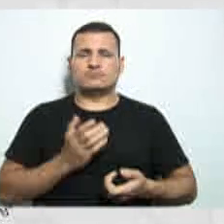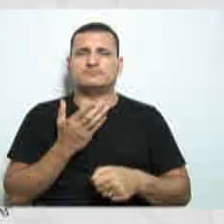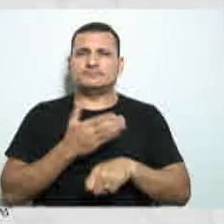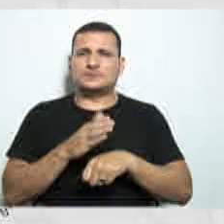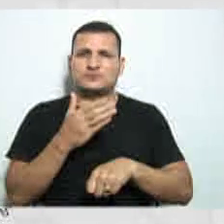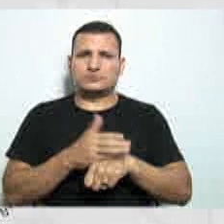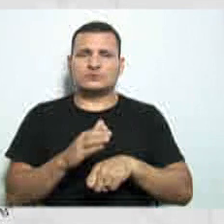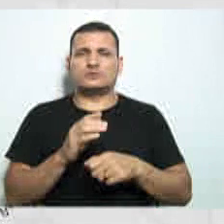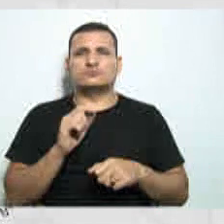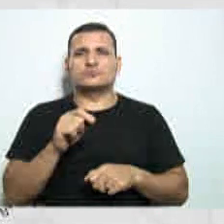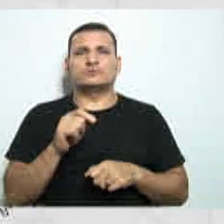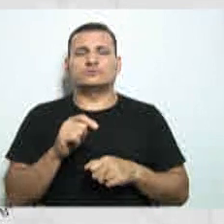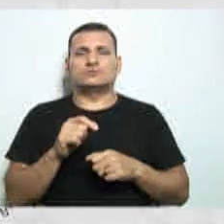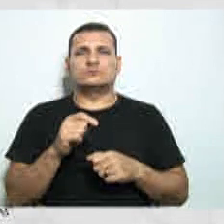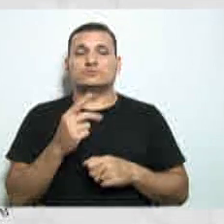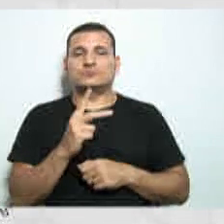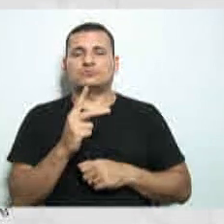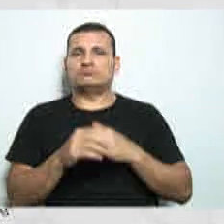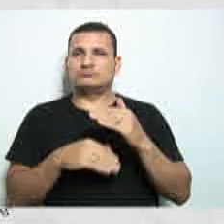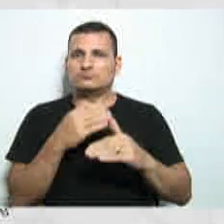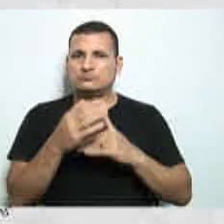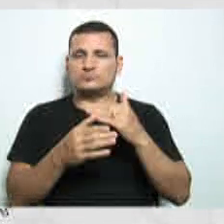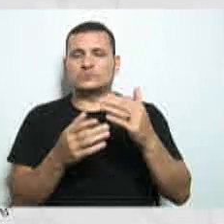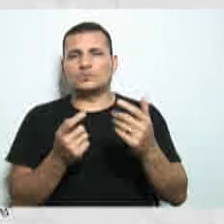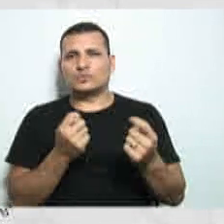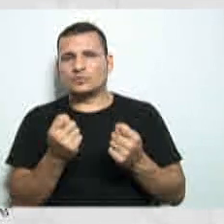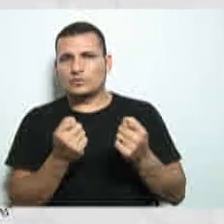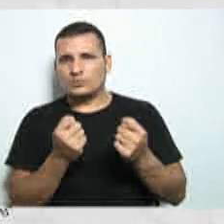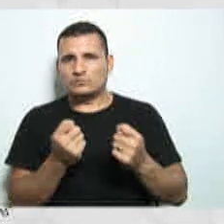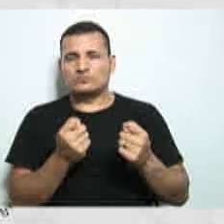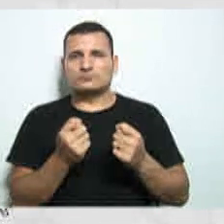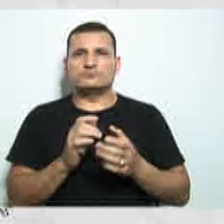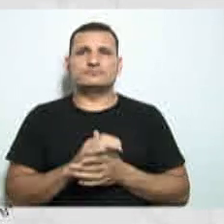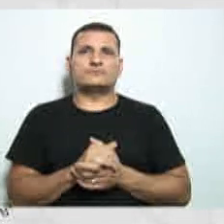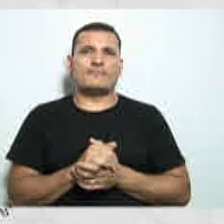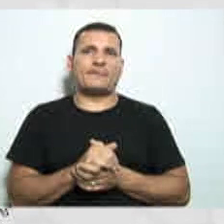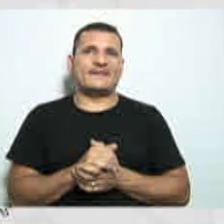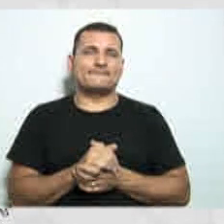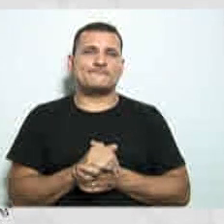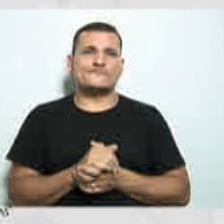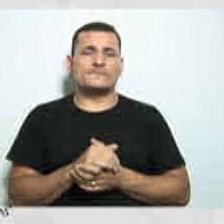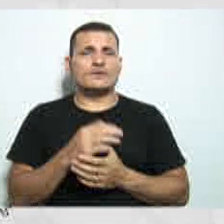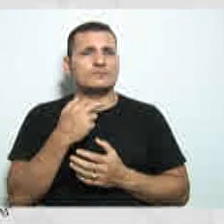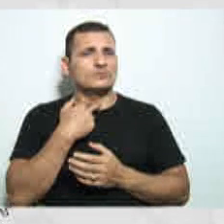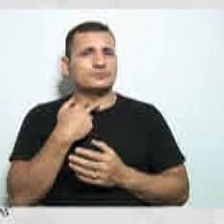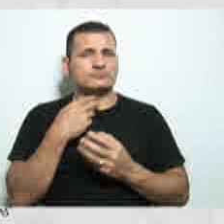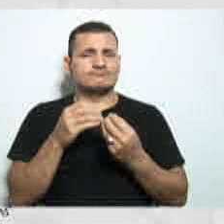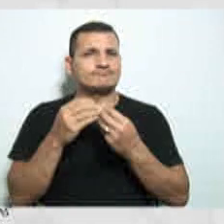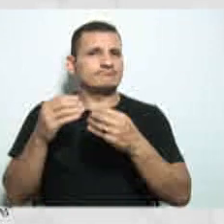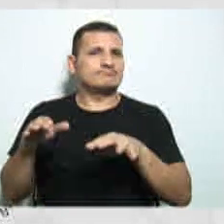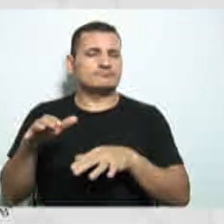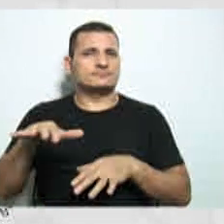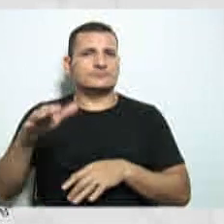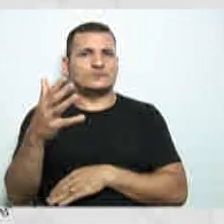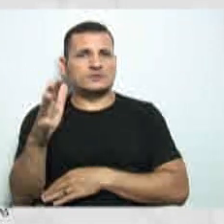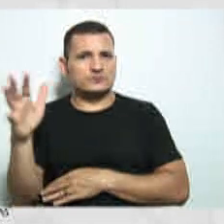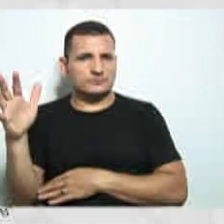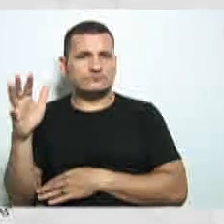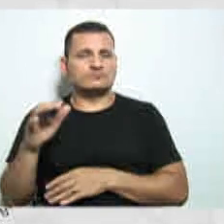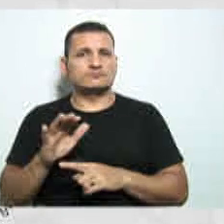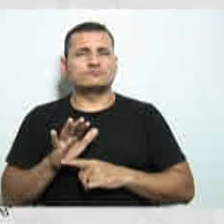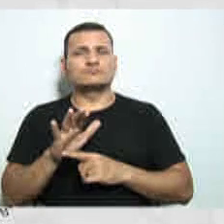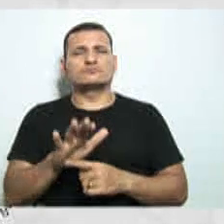que visem ao seu crescimento econômico. Sem isso, ela não sobrevive, tá? Sem agredir o meio ambiente, além de colaborar para